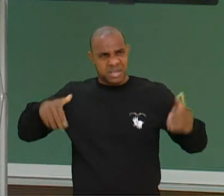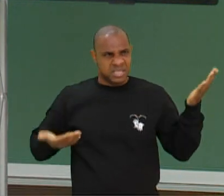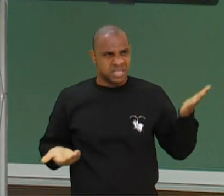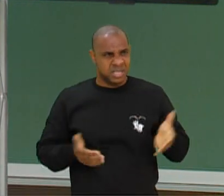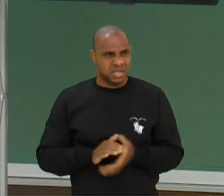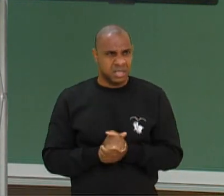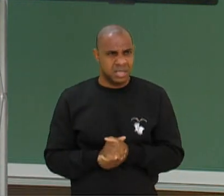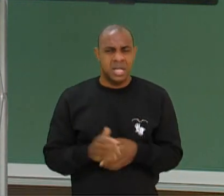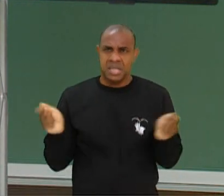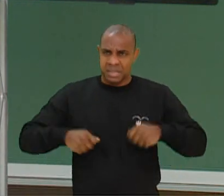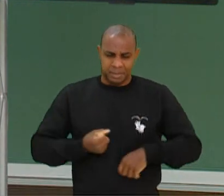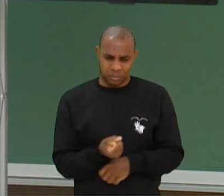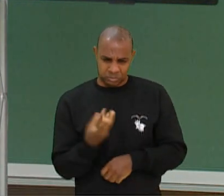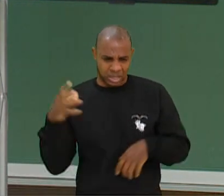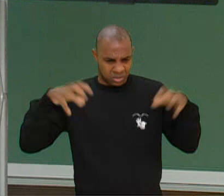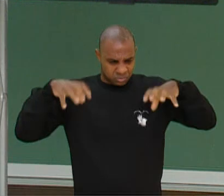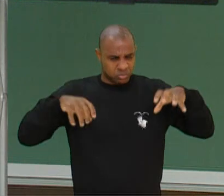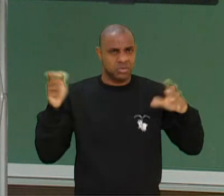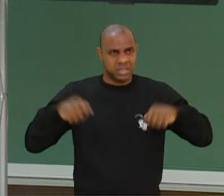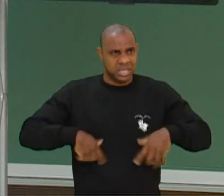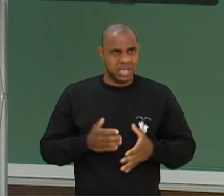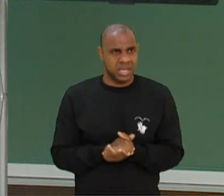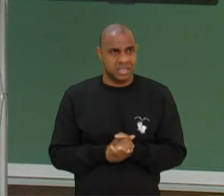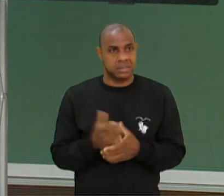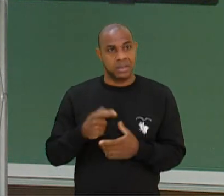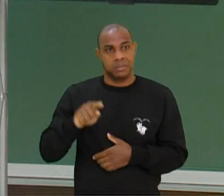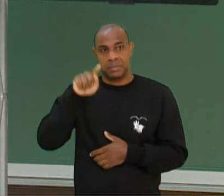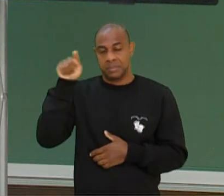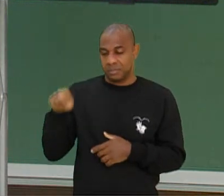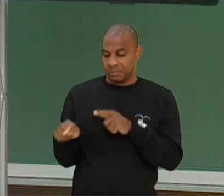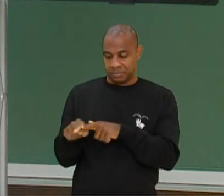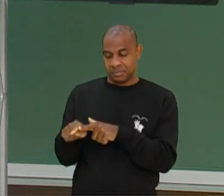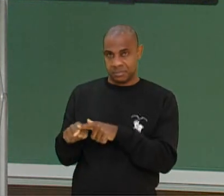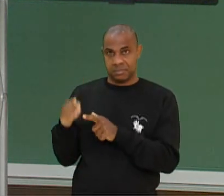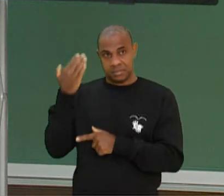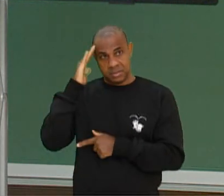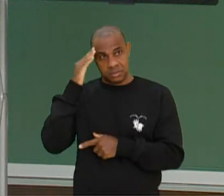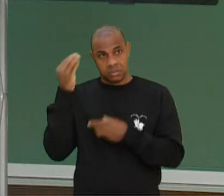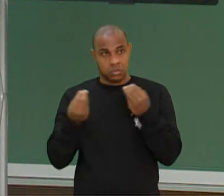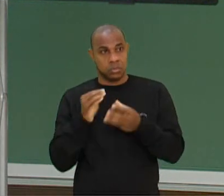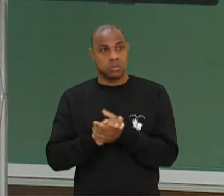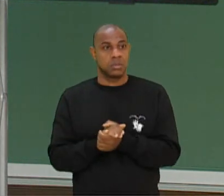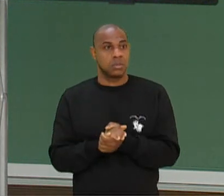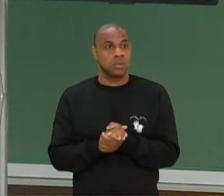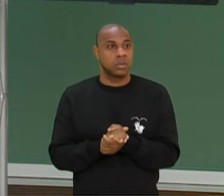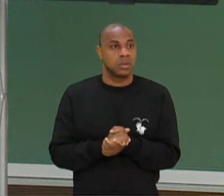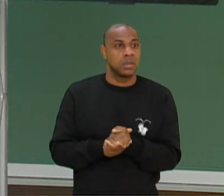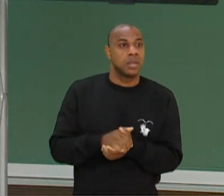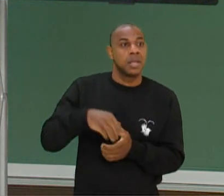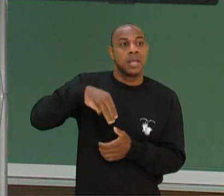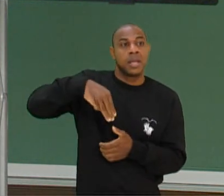para contar a quantidade de chuva? Não, né? E aqui é uma interrogativa. Então, entenderam? Quando eu coloco